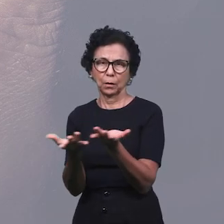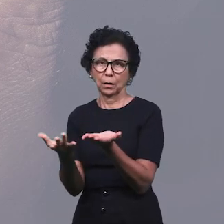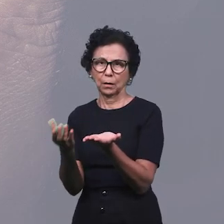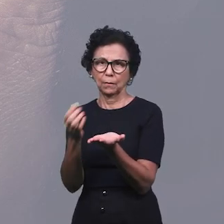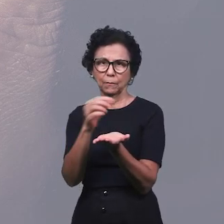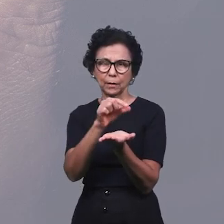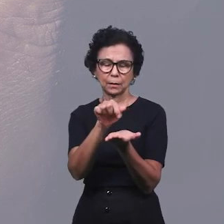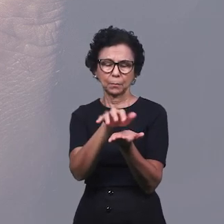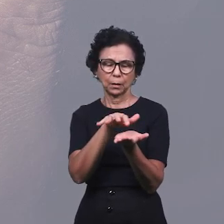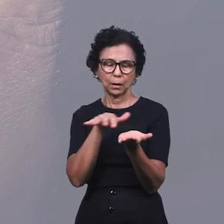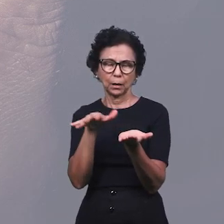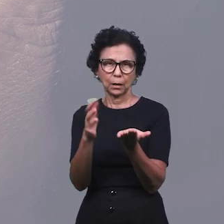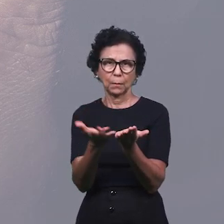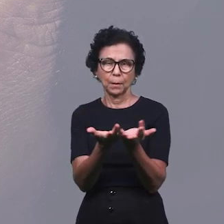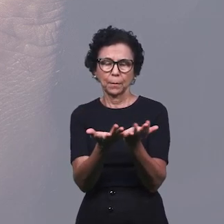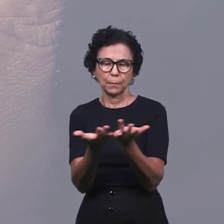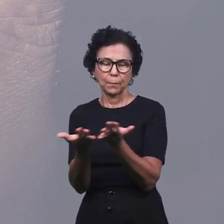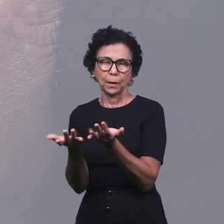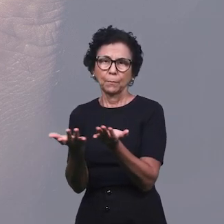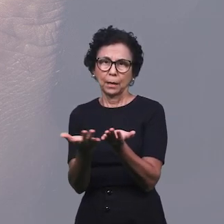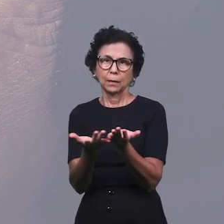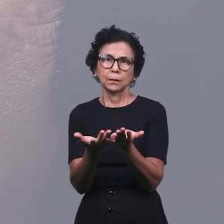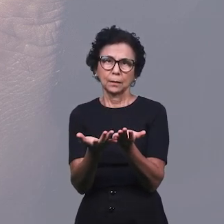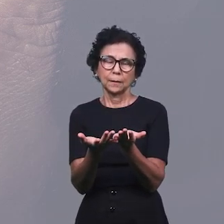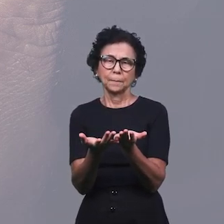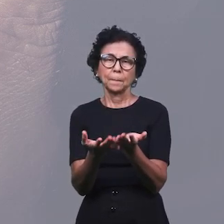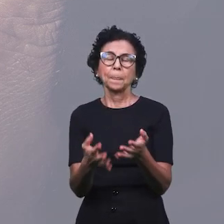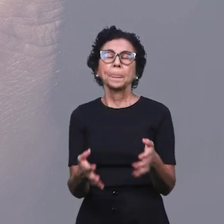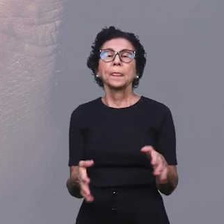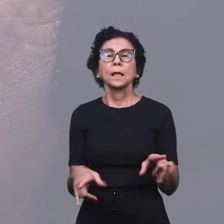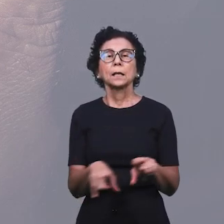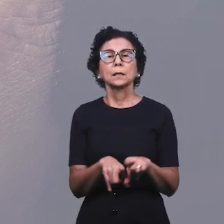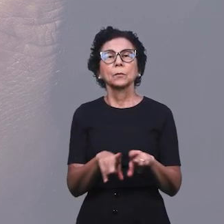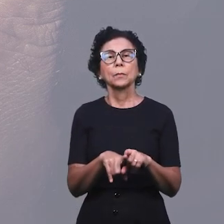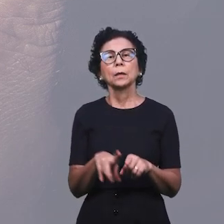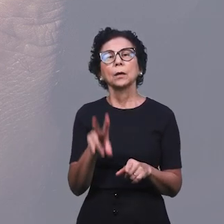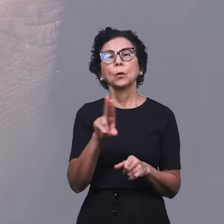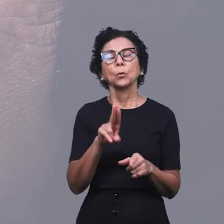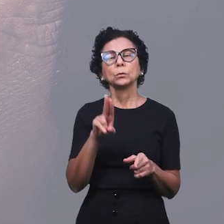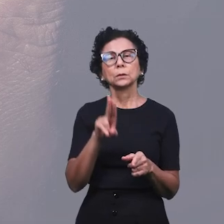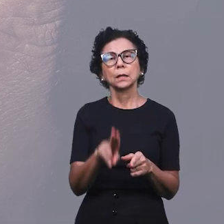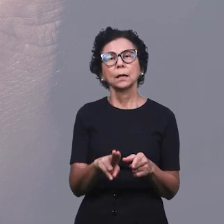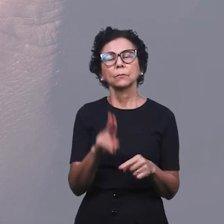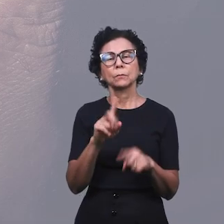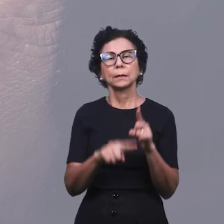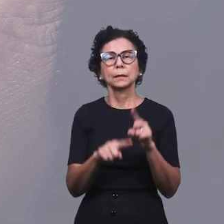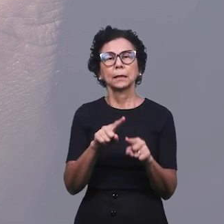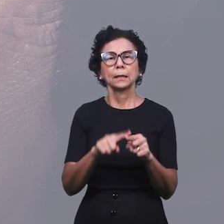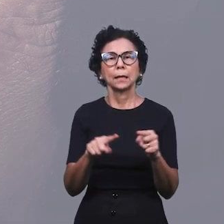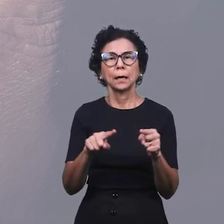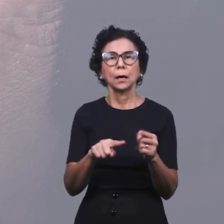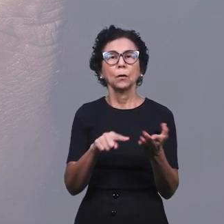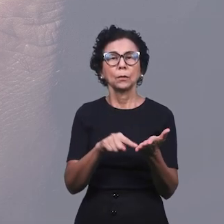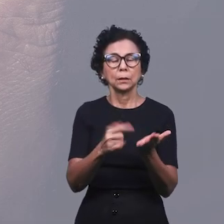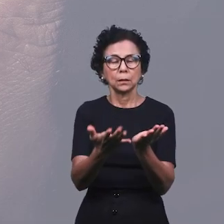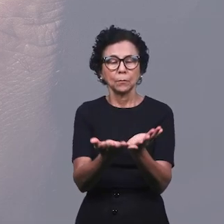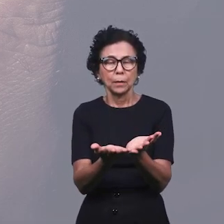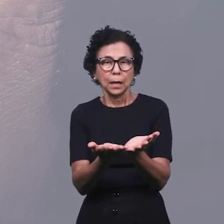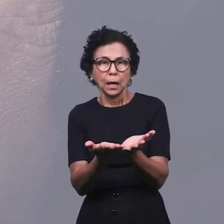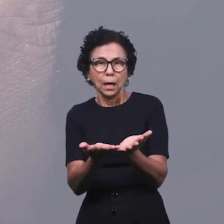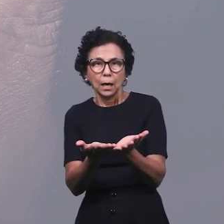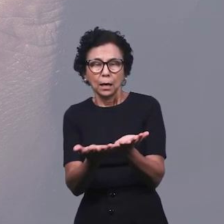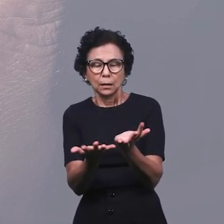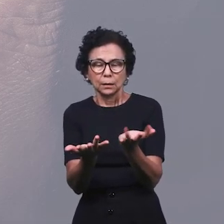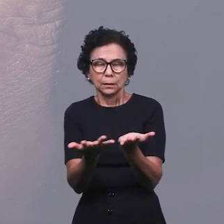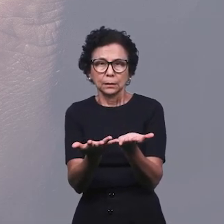utilizados para quê? Para recolher também as cinzas do altar, né? No braseiro.